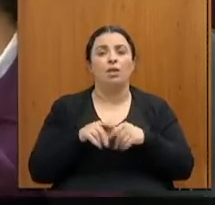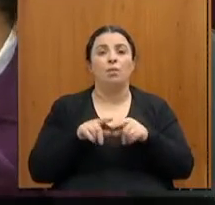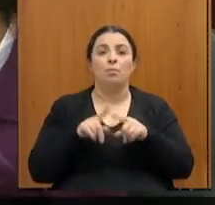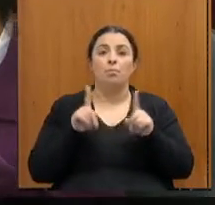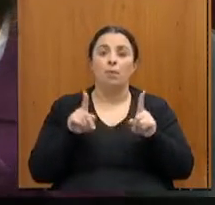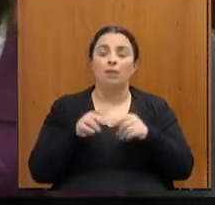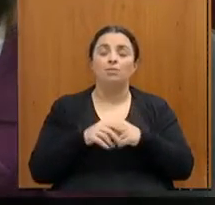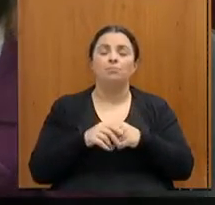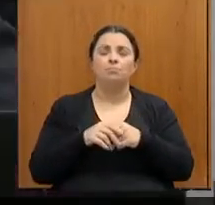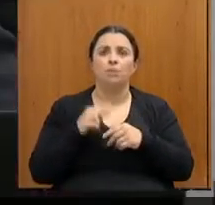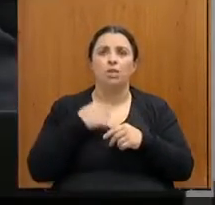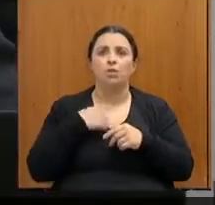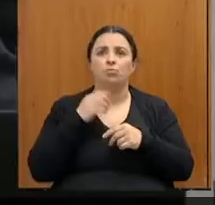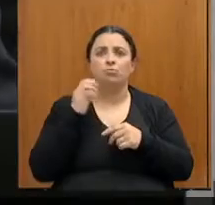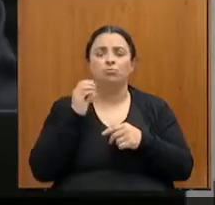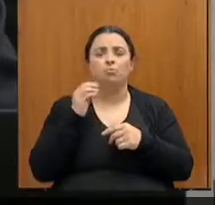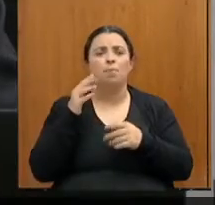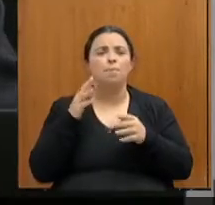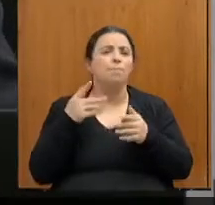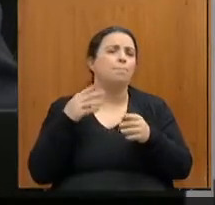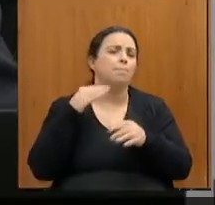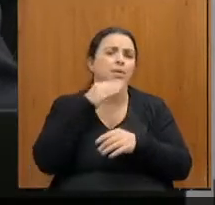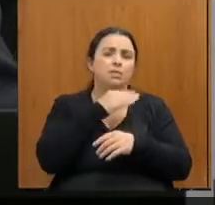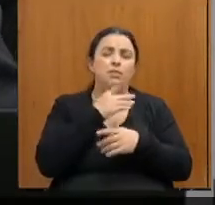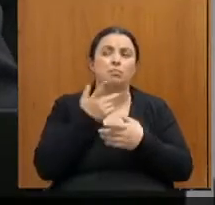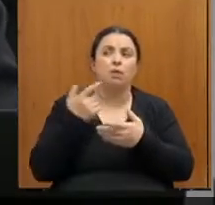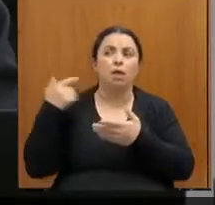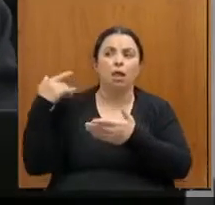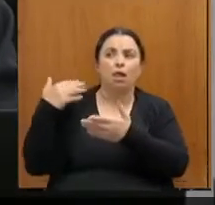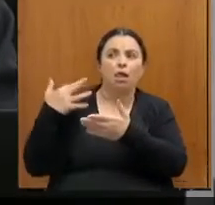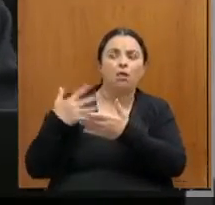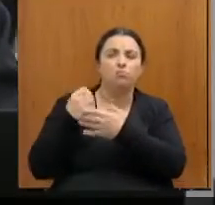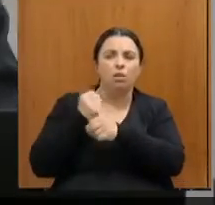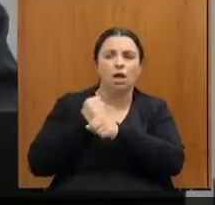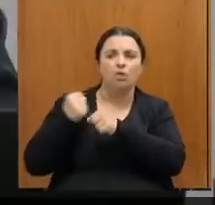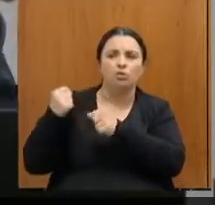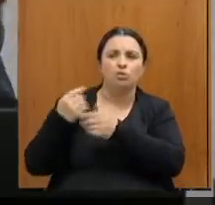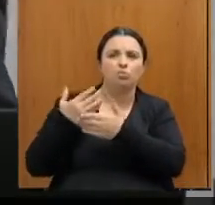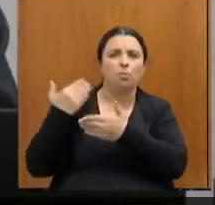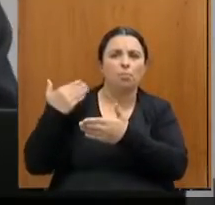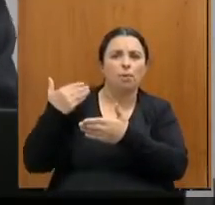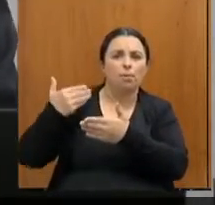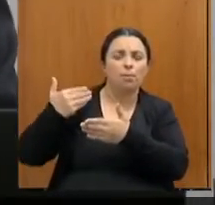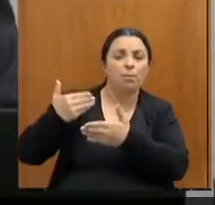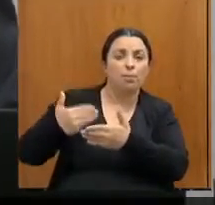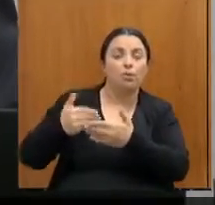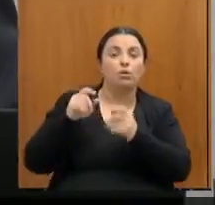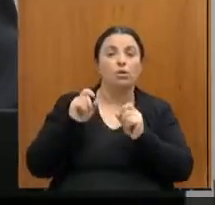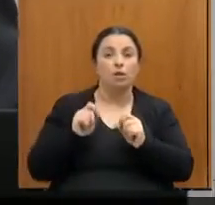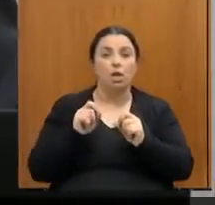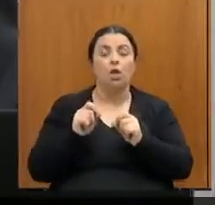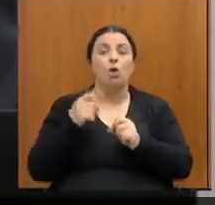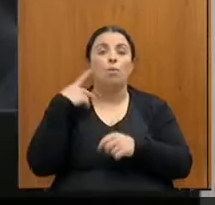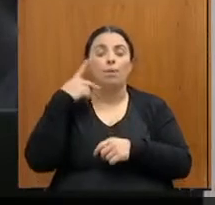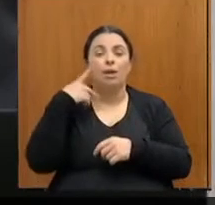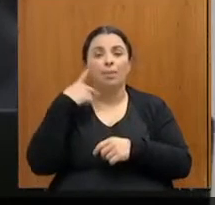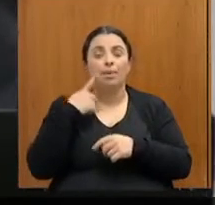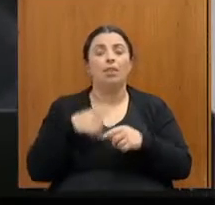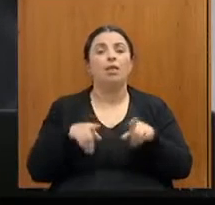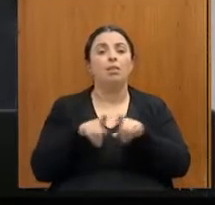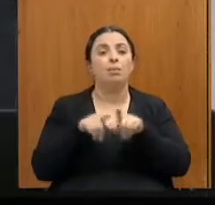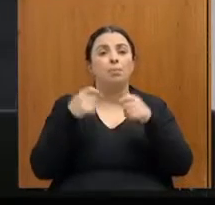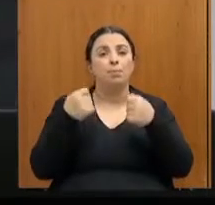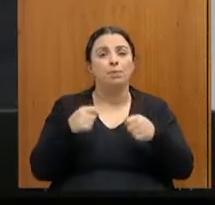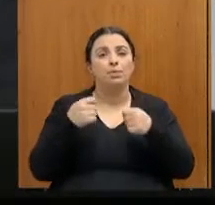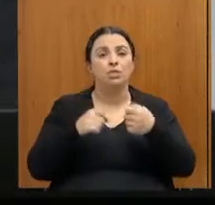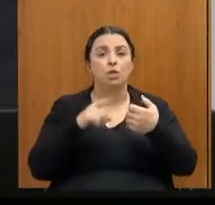pude perceber ao longo dos últimos anos que uns papéis do parlamentar é buscar aproximar também um